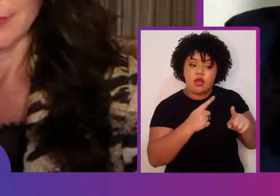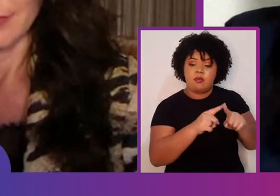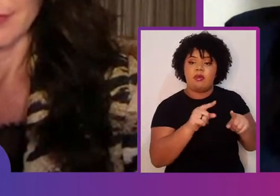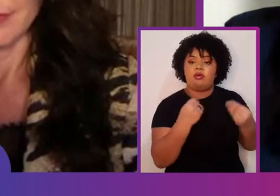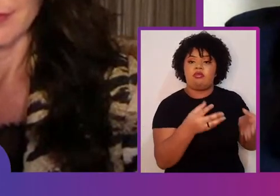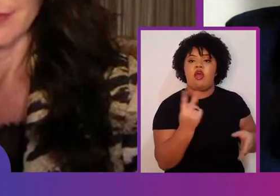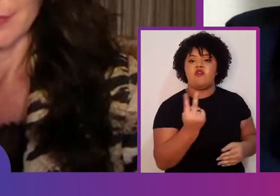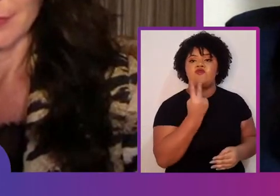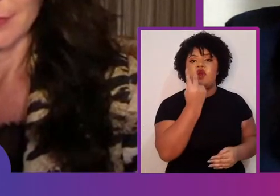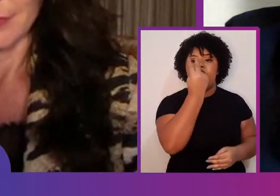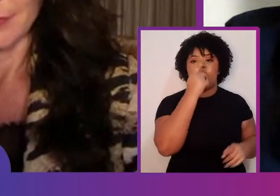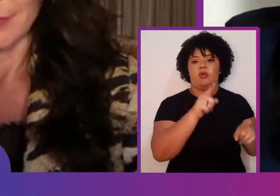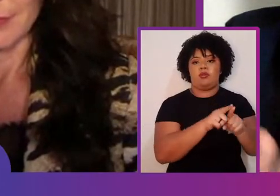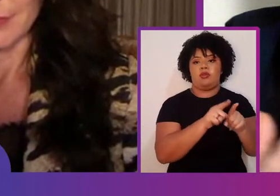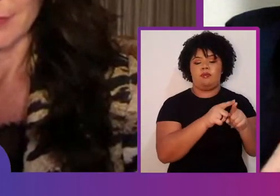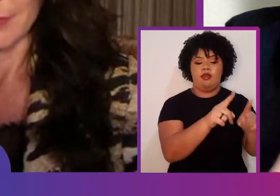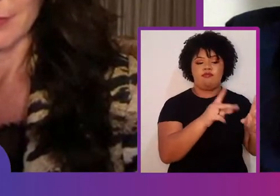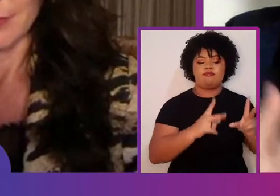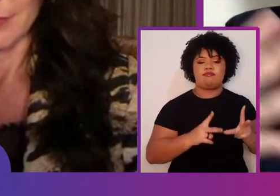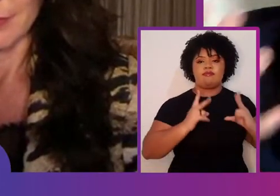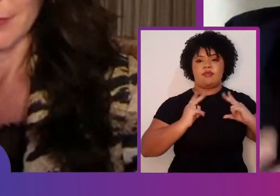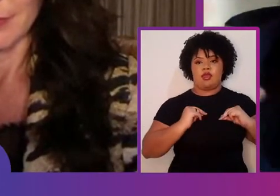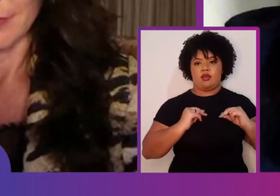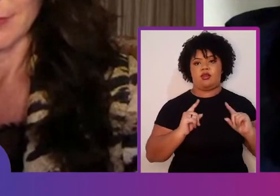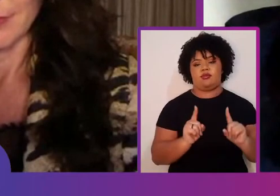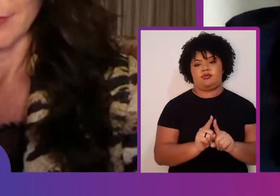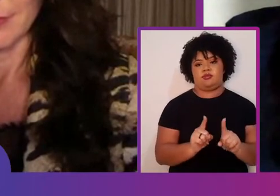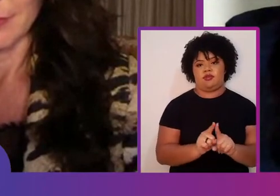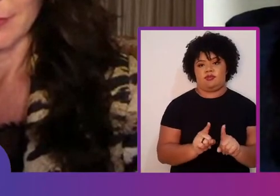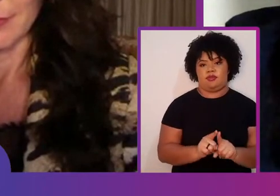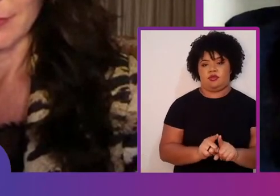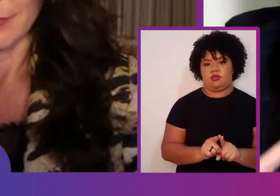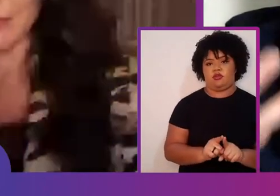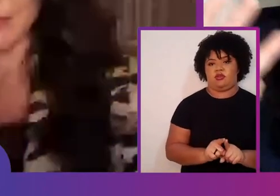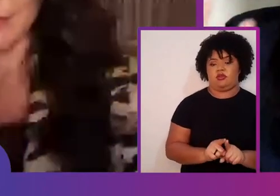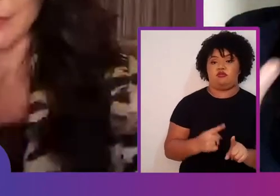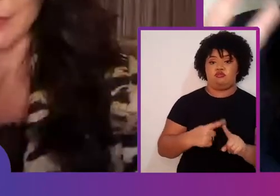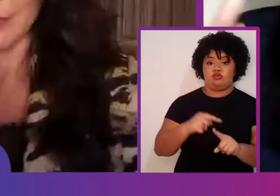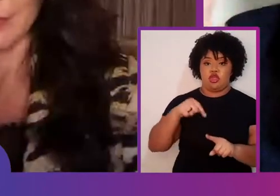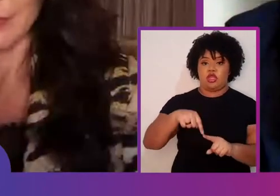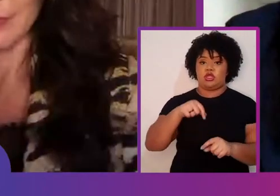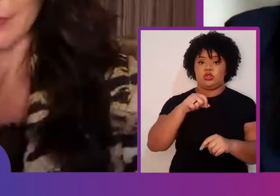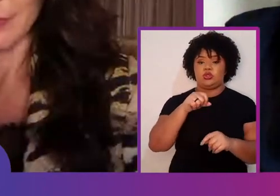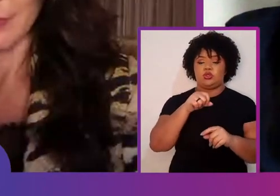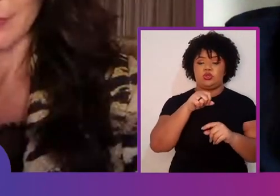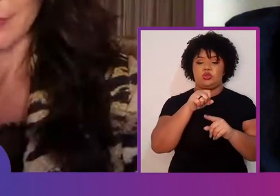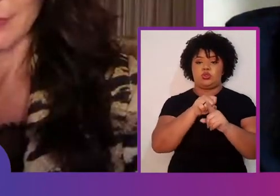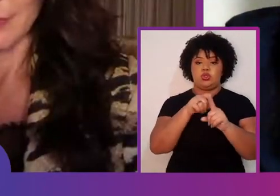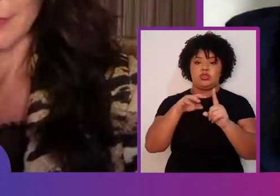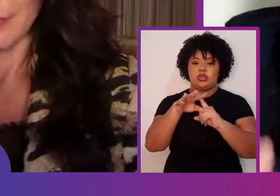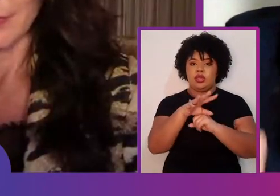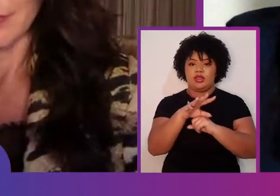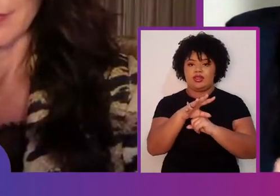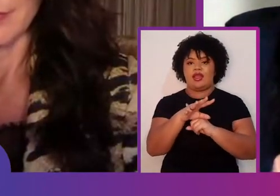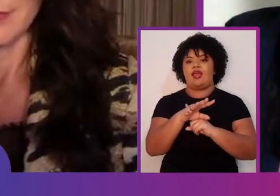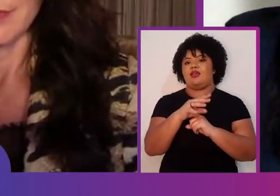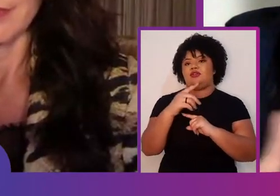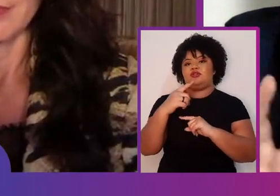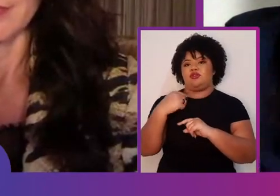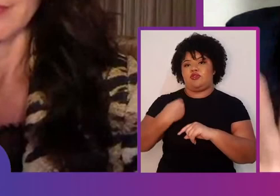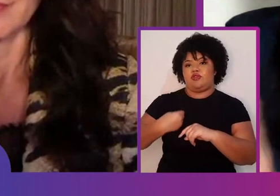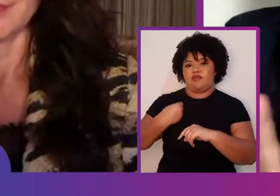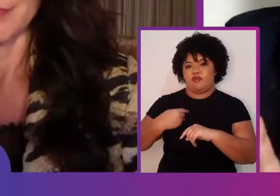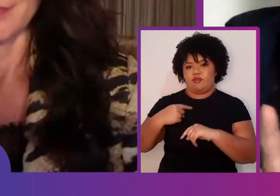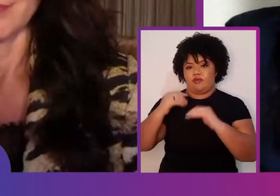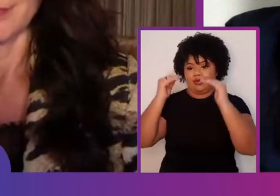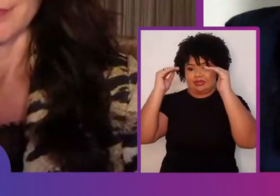adequada. Tem métricas adequadas para fazer isso. Como a gente não vive numa sociedade que é estruturada desse jeito, a gente sofre